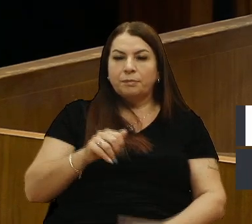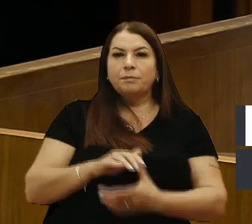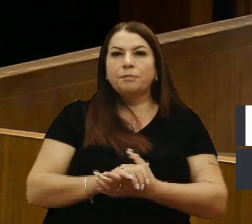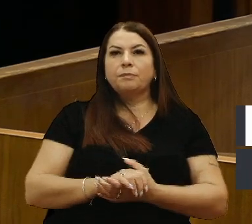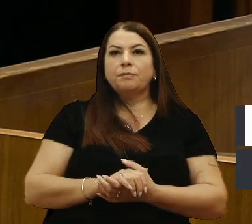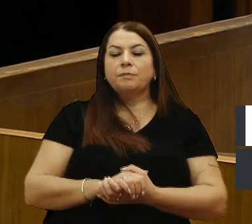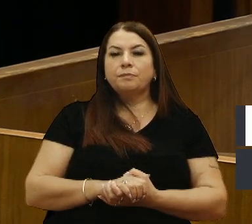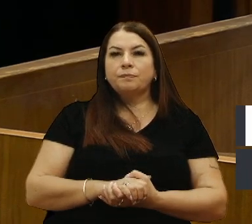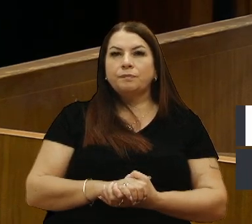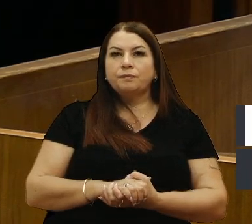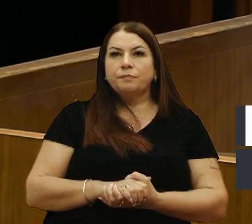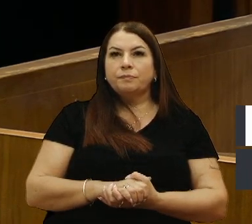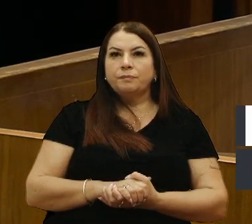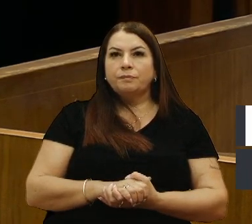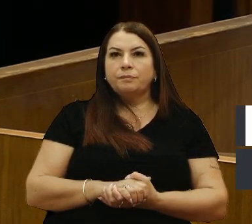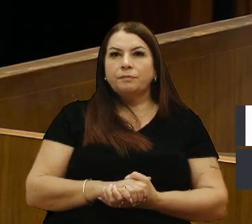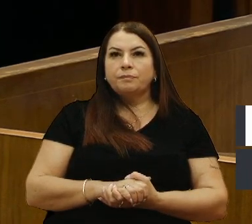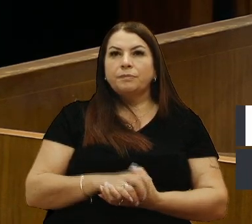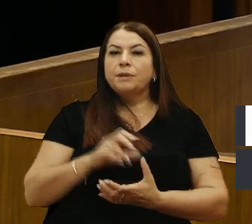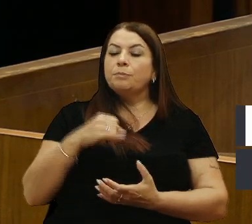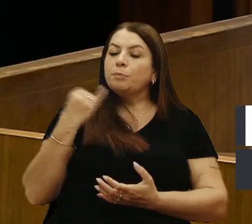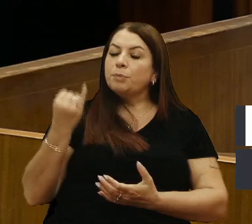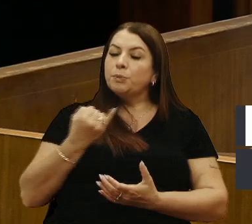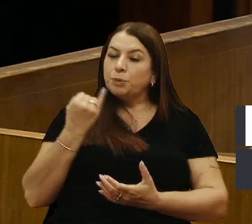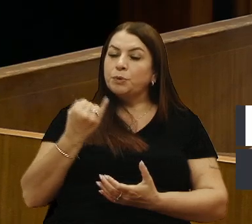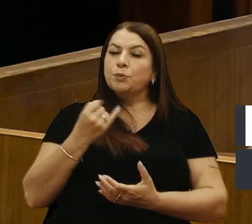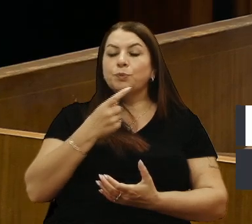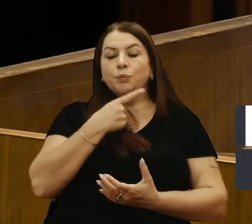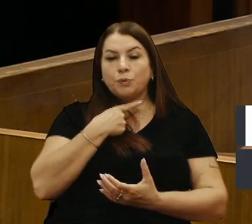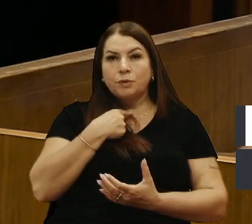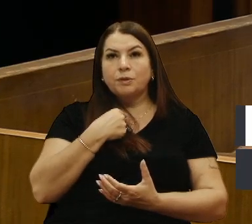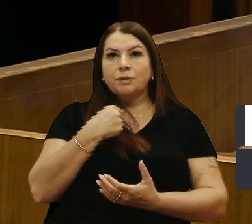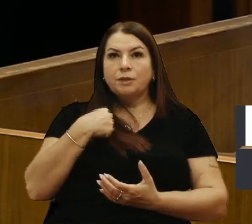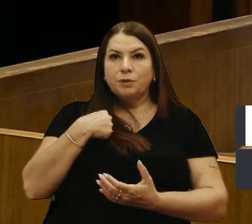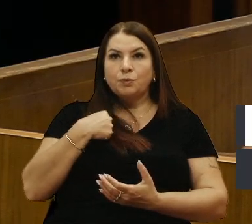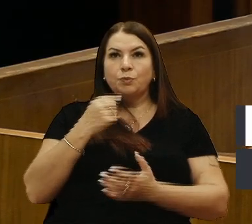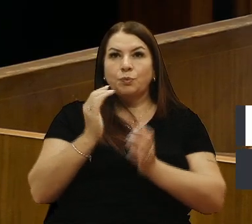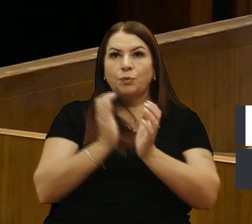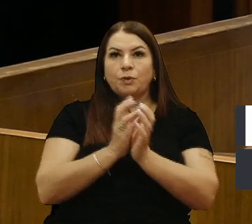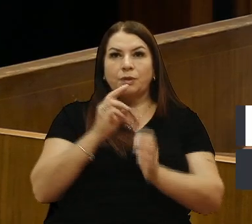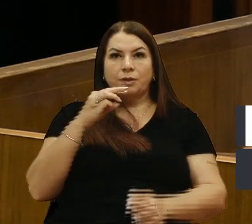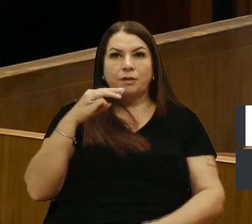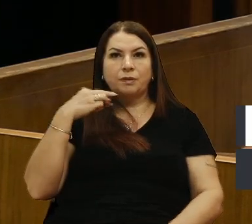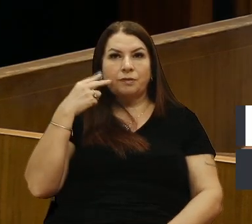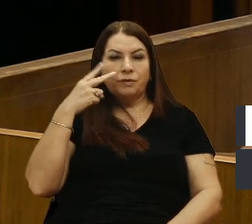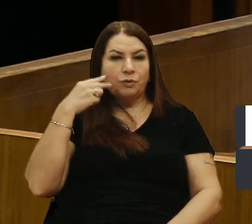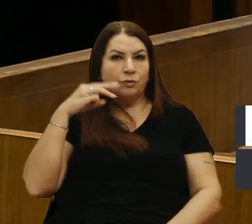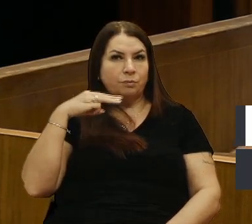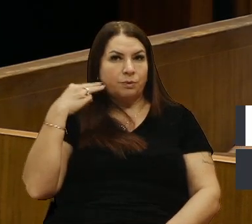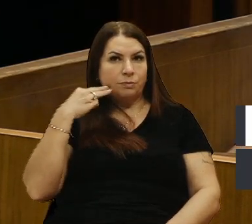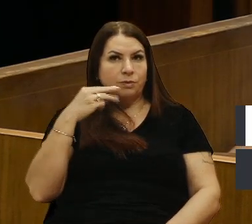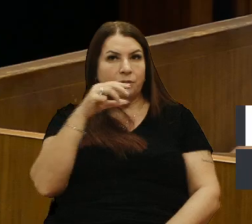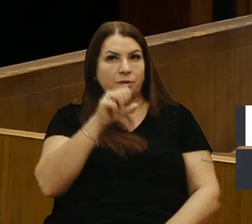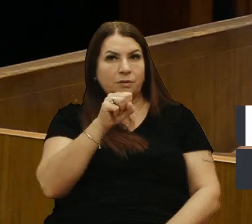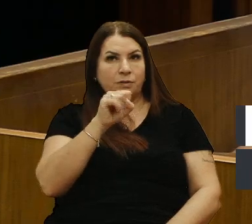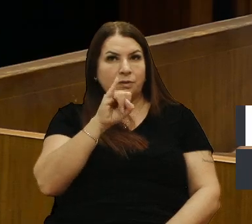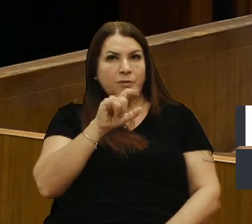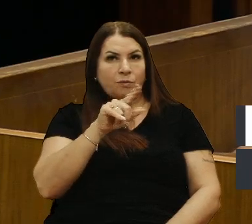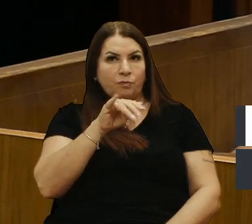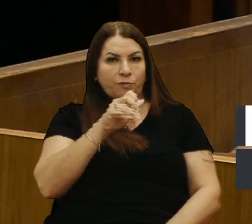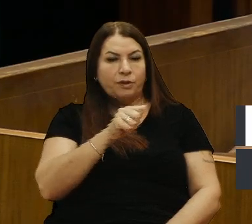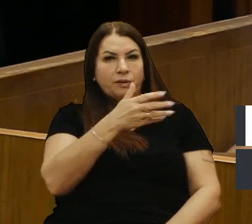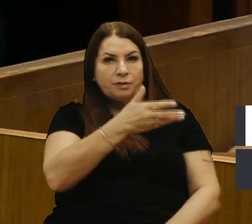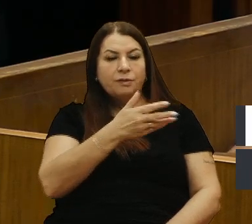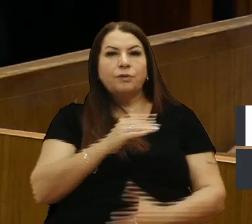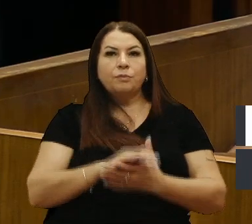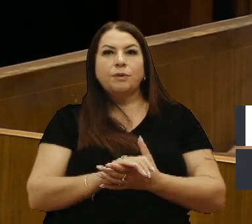Oliveira Jesus é bem importante. Eu gostaria, eu e a colega Marisol, temos a Silvana de Oliveira